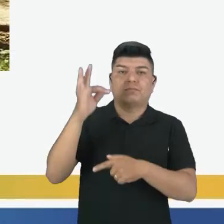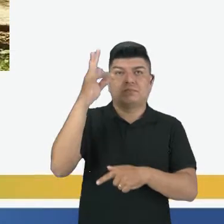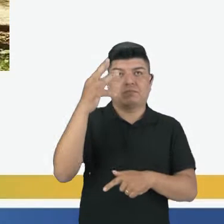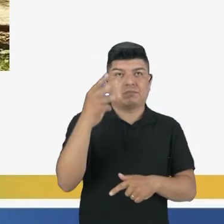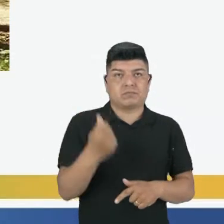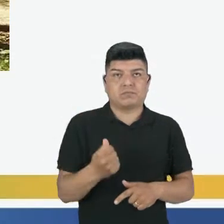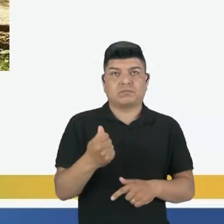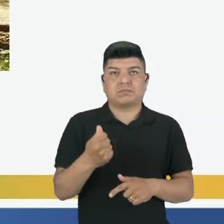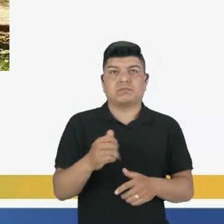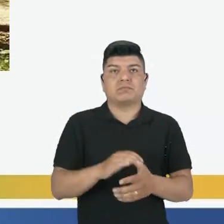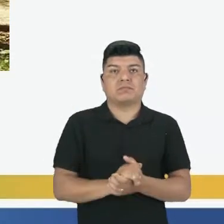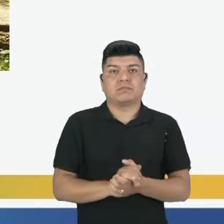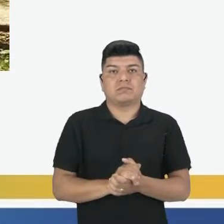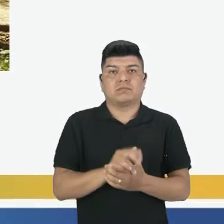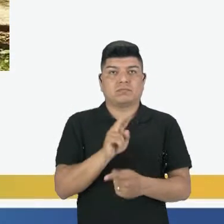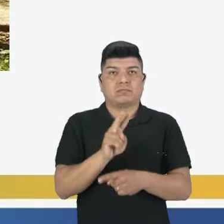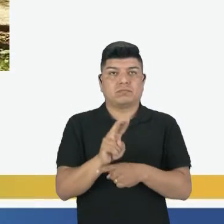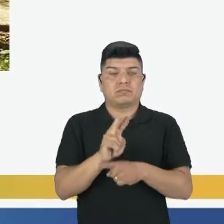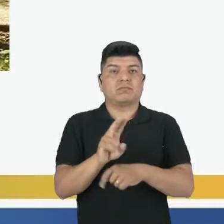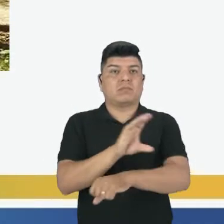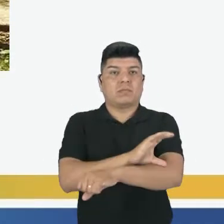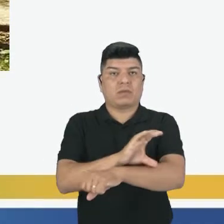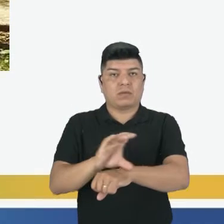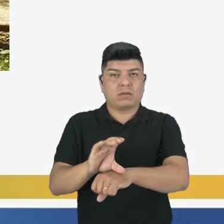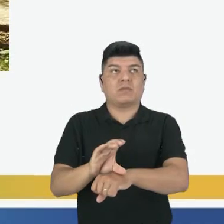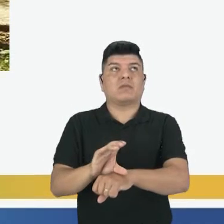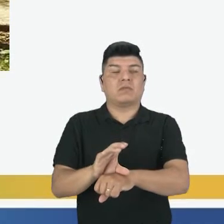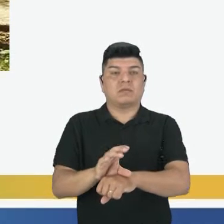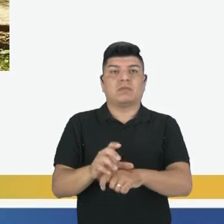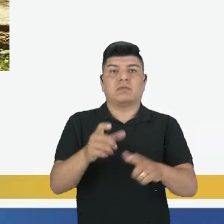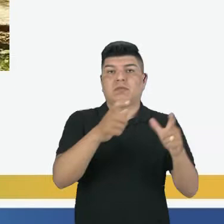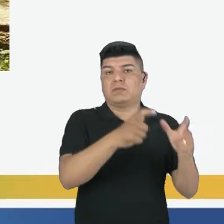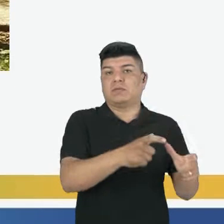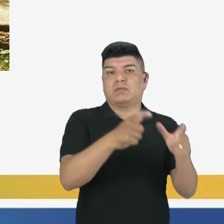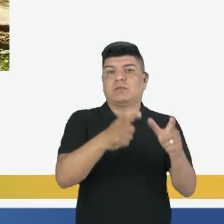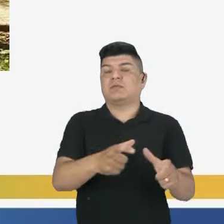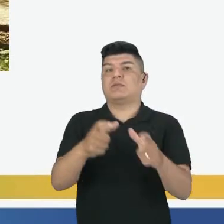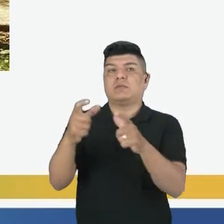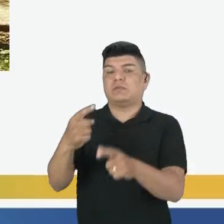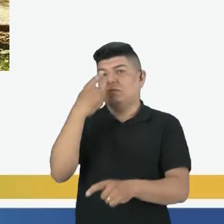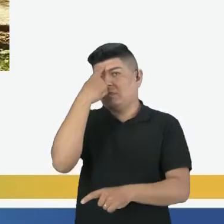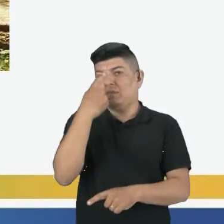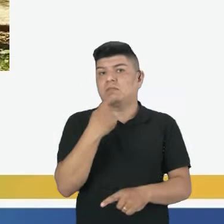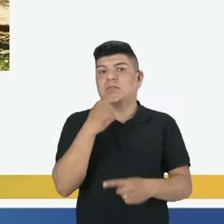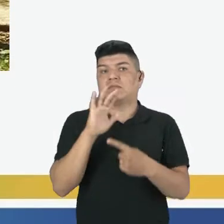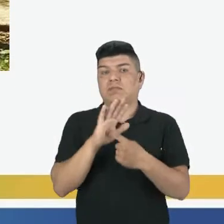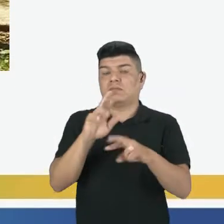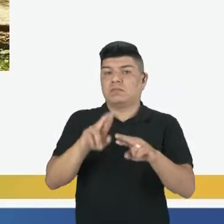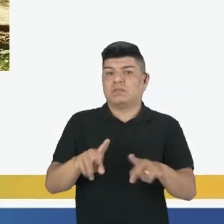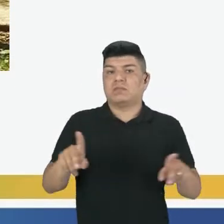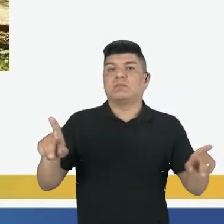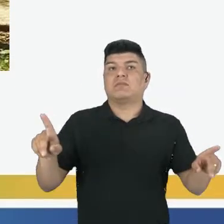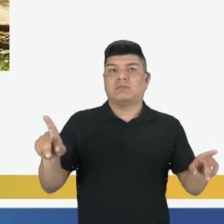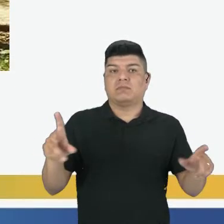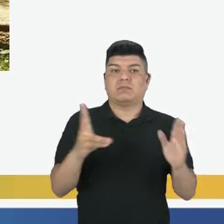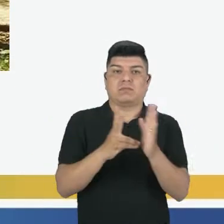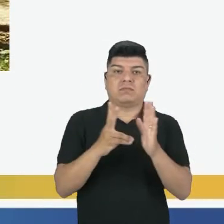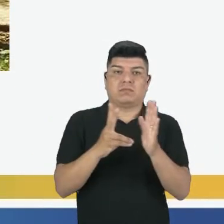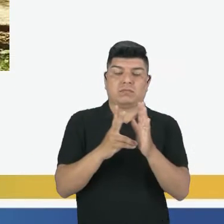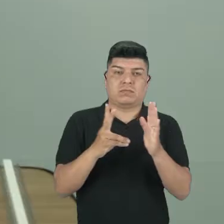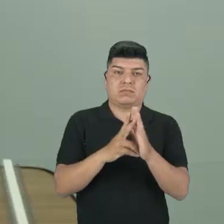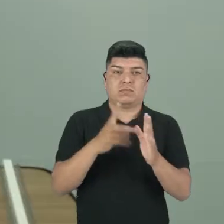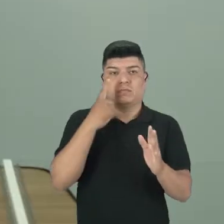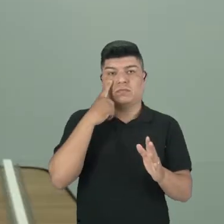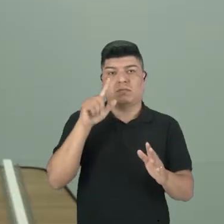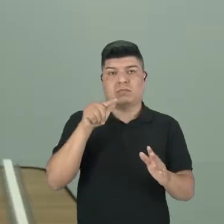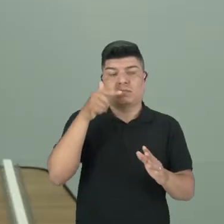então eles preservavam a sua cultura nesses espaços aí, como a imagem mostra, diferente da indígena que a gente viu